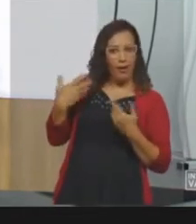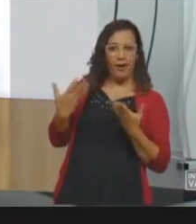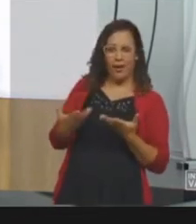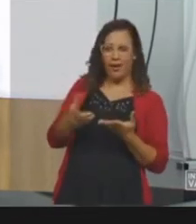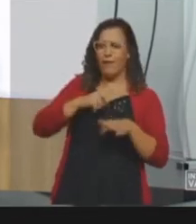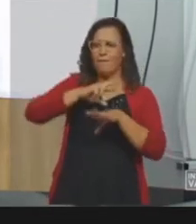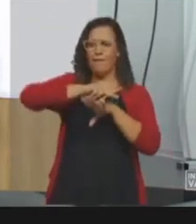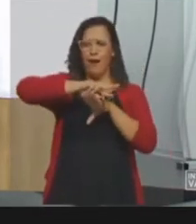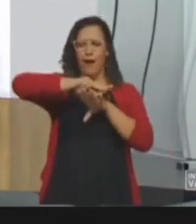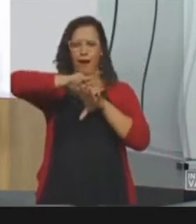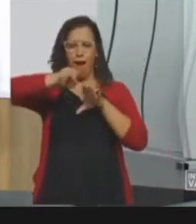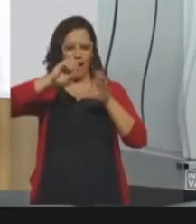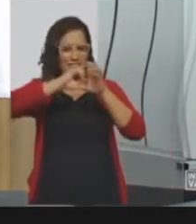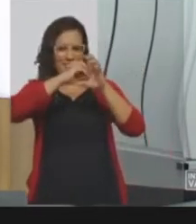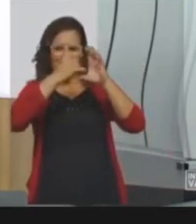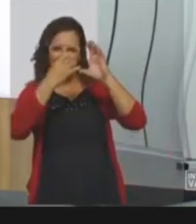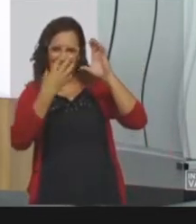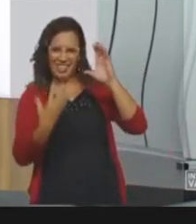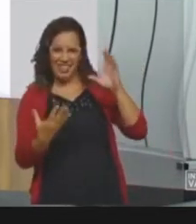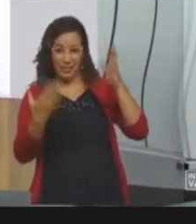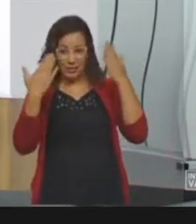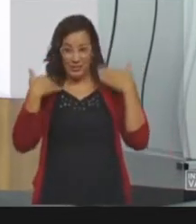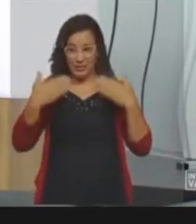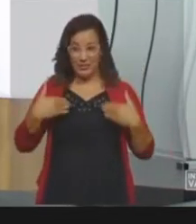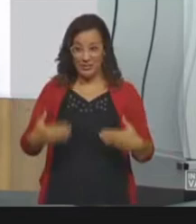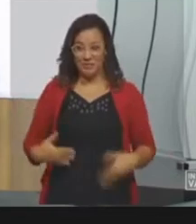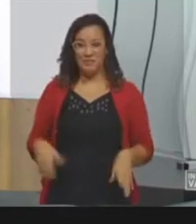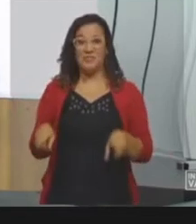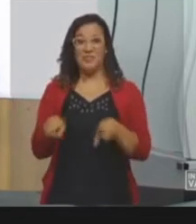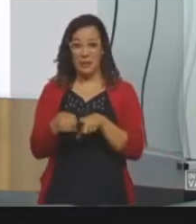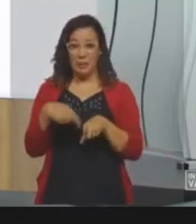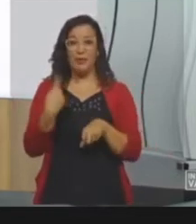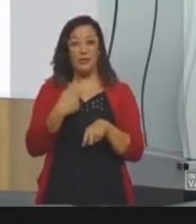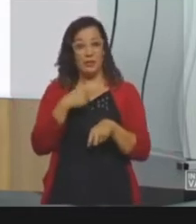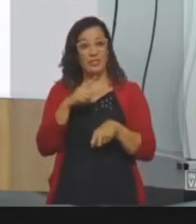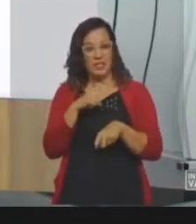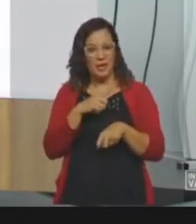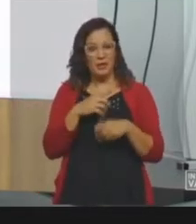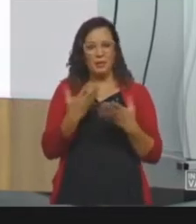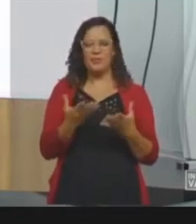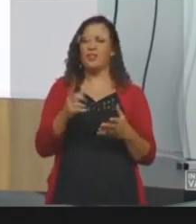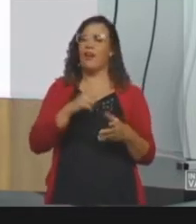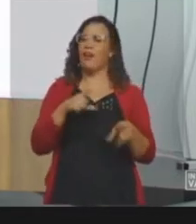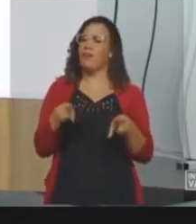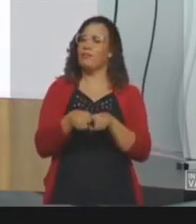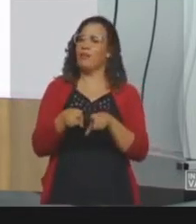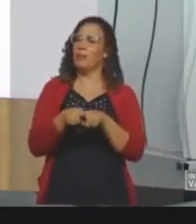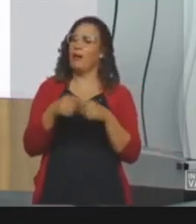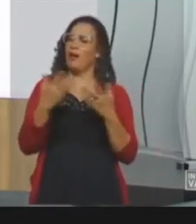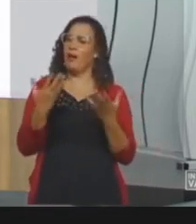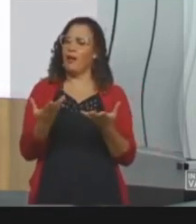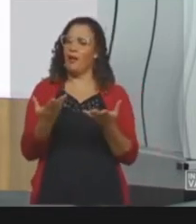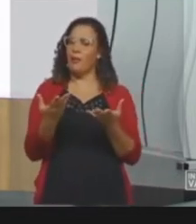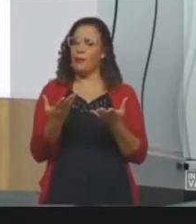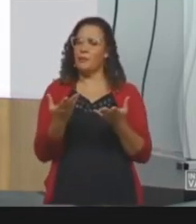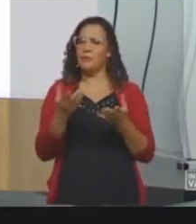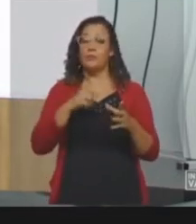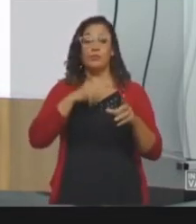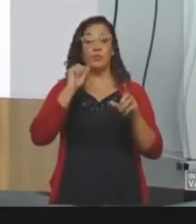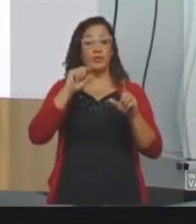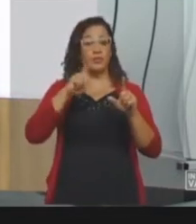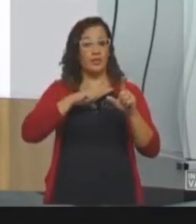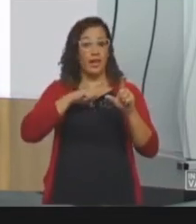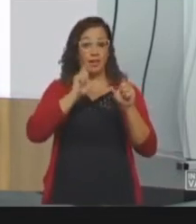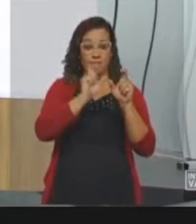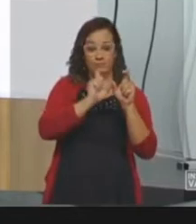várias características, né, todas as características físicas que nós temos estão relacionadas a esses genes que estão